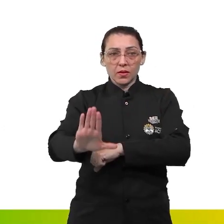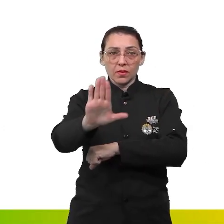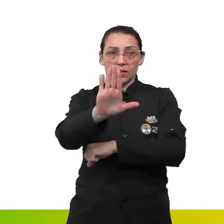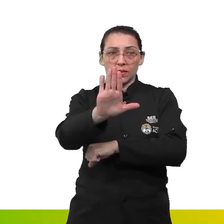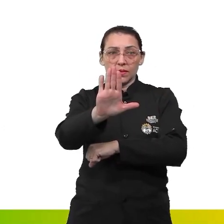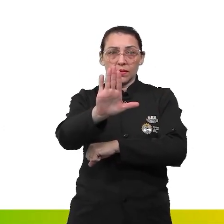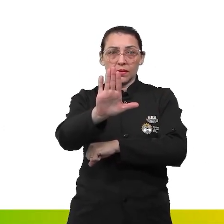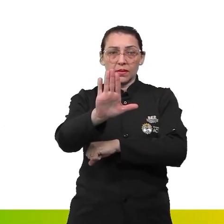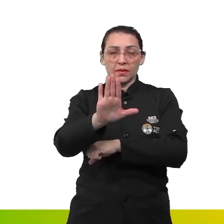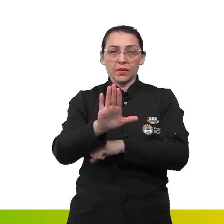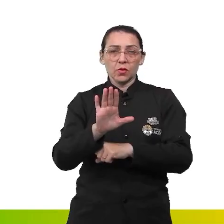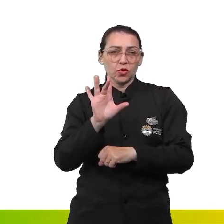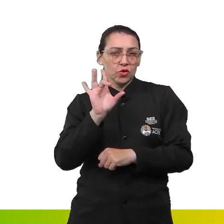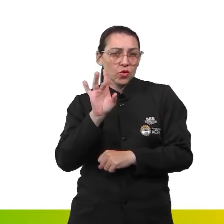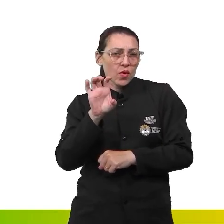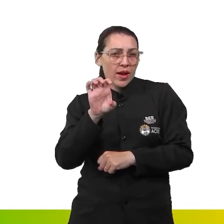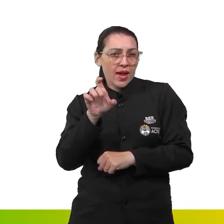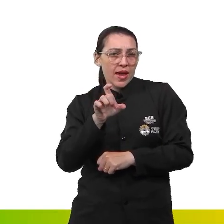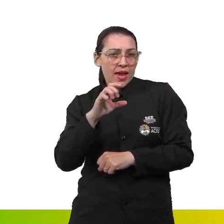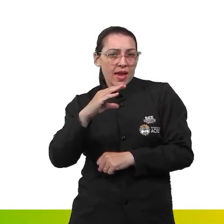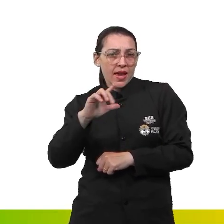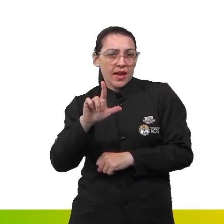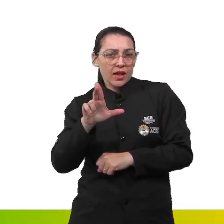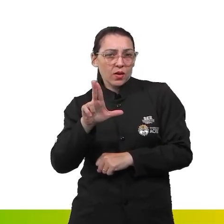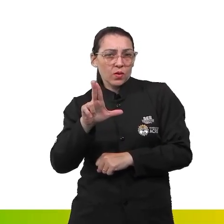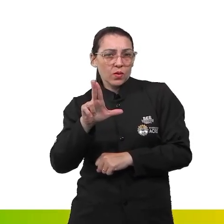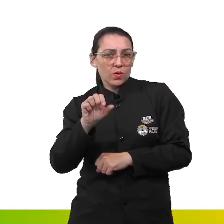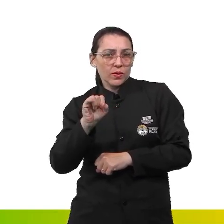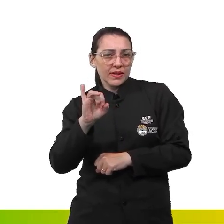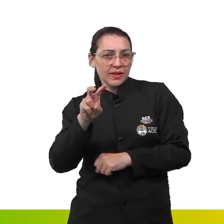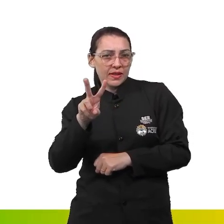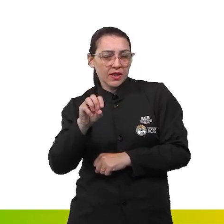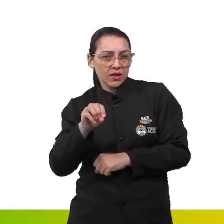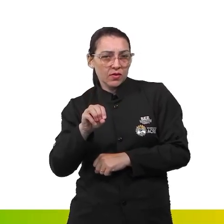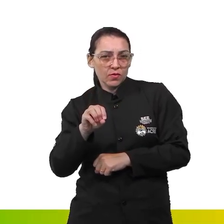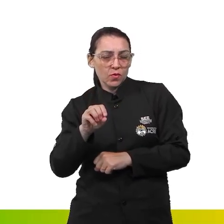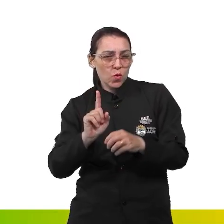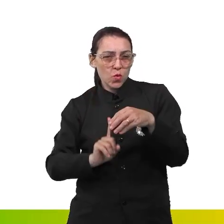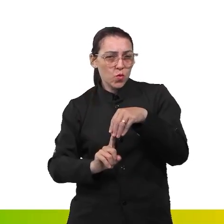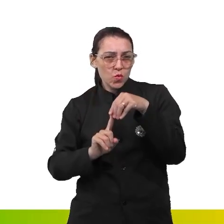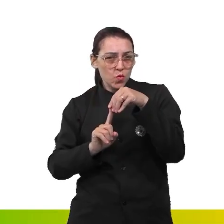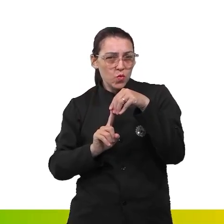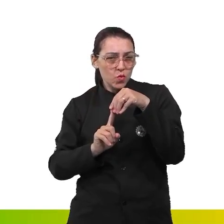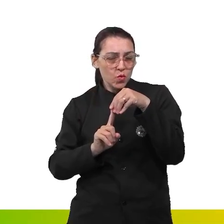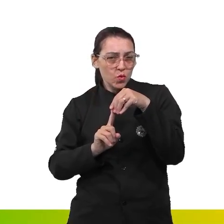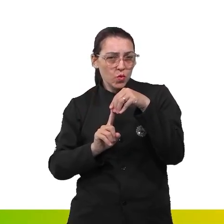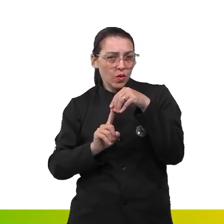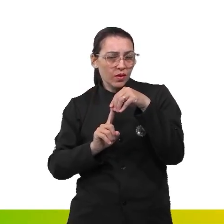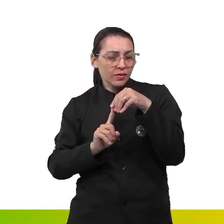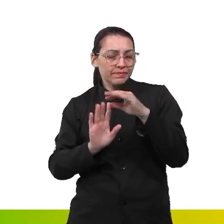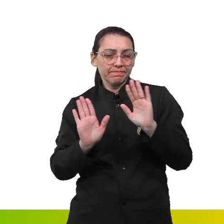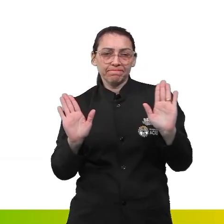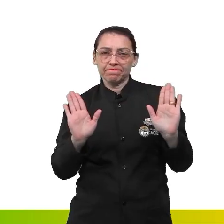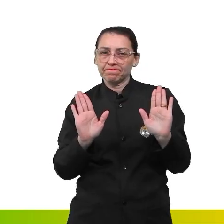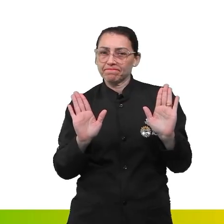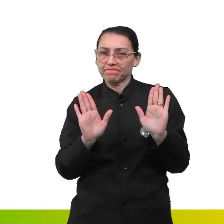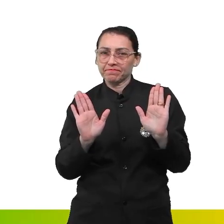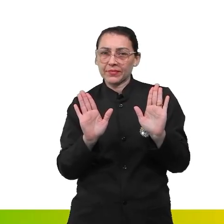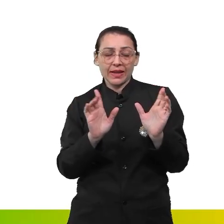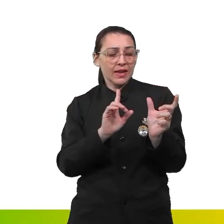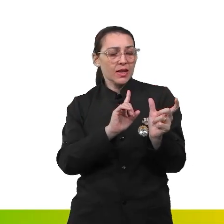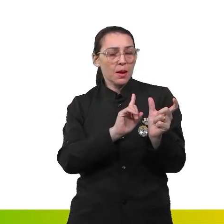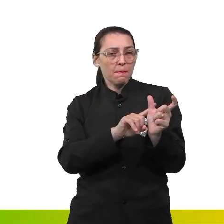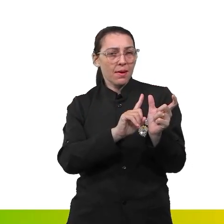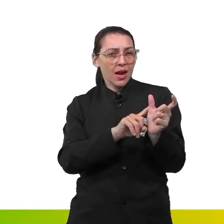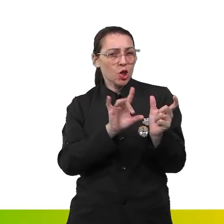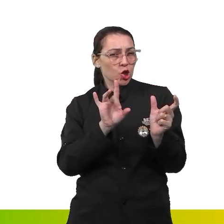Ou seja, só tem essa, né? É exclusivo, é único. da cultura europeia. Gente, é só a